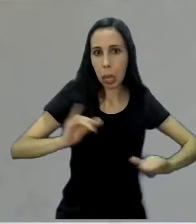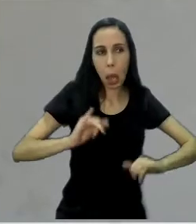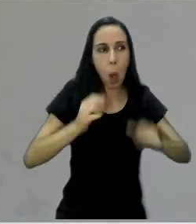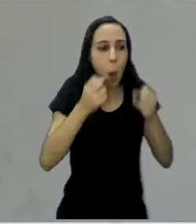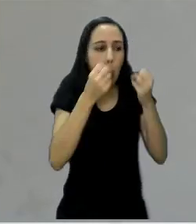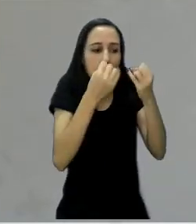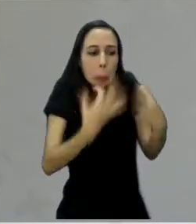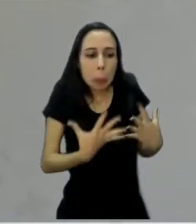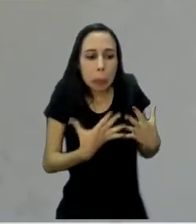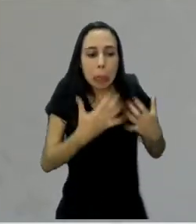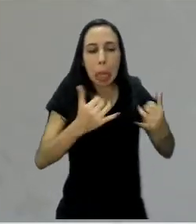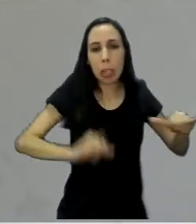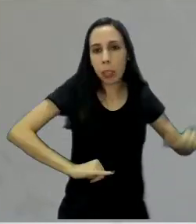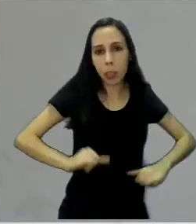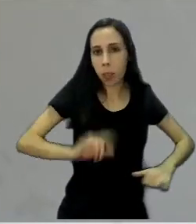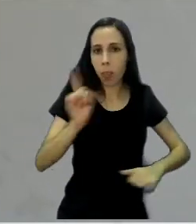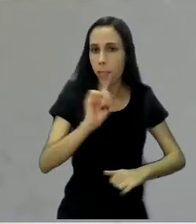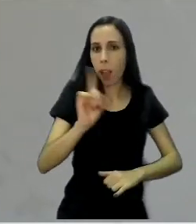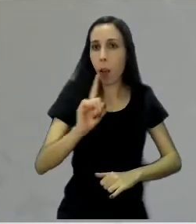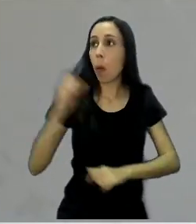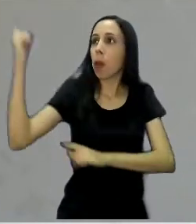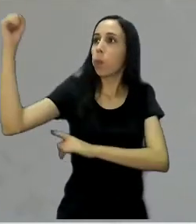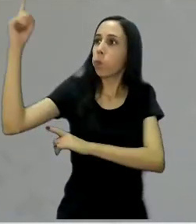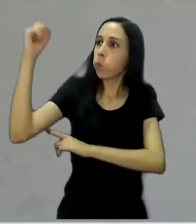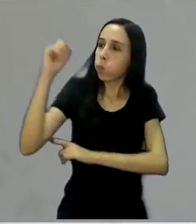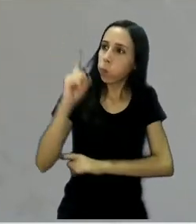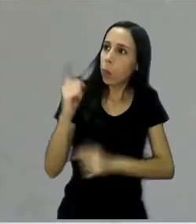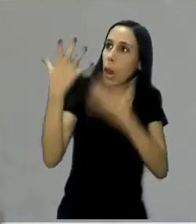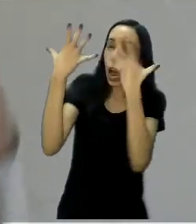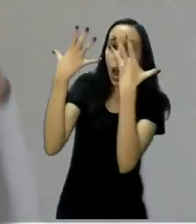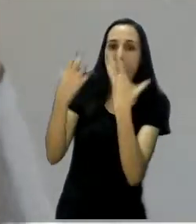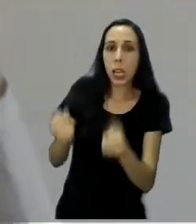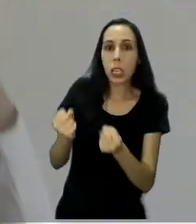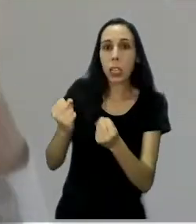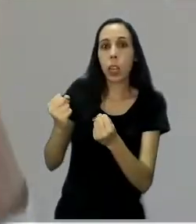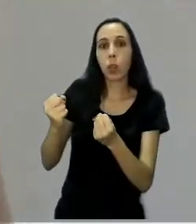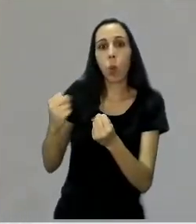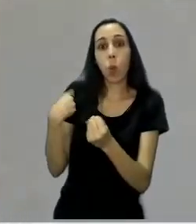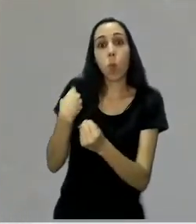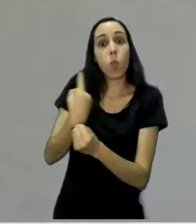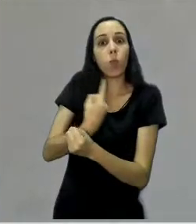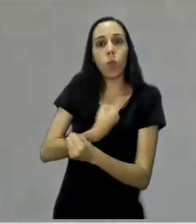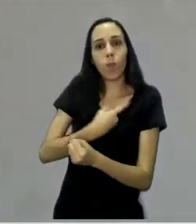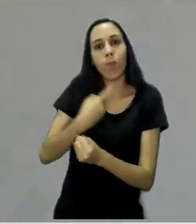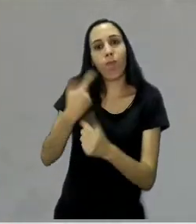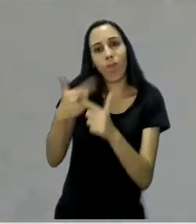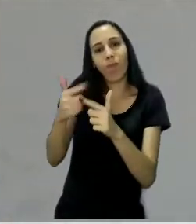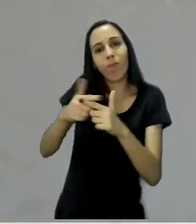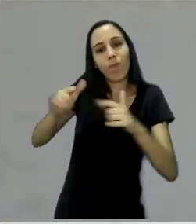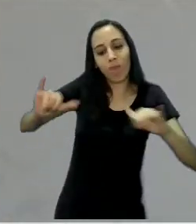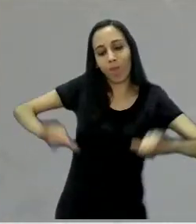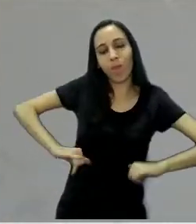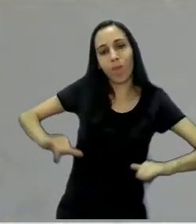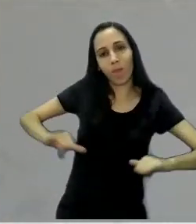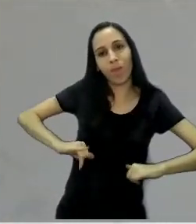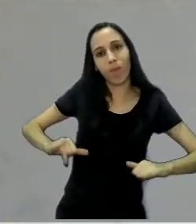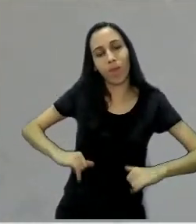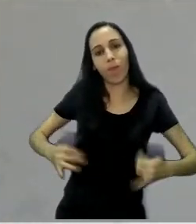sofrimento, nem explicar com o sofrimento, mas veio assumir o nosso sofrimento.